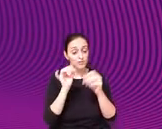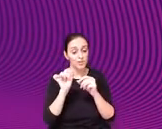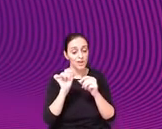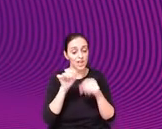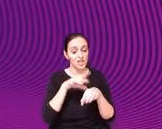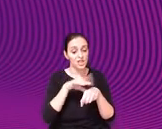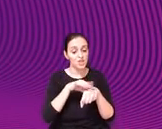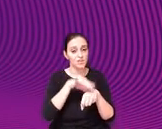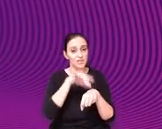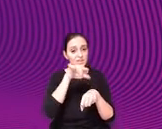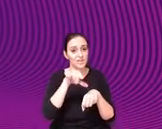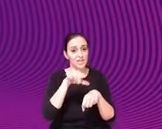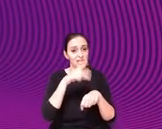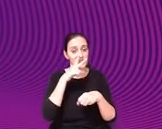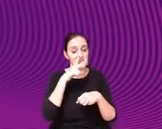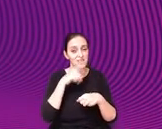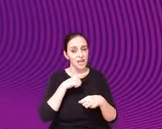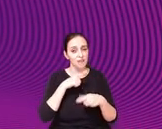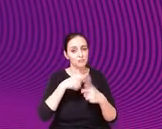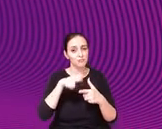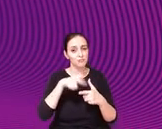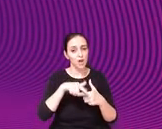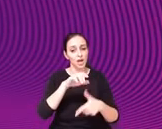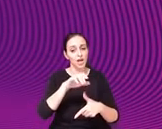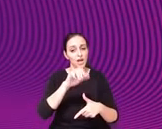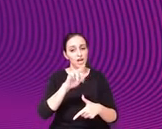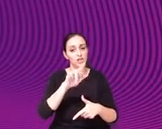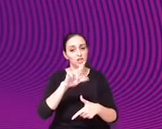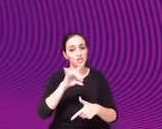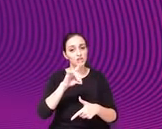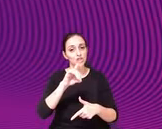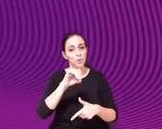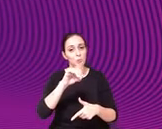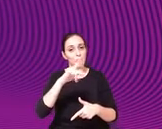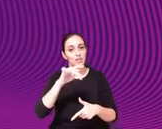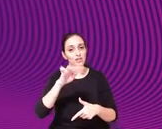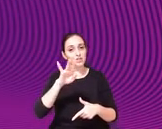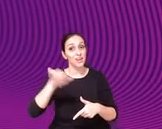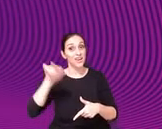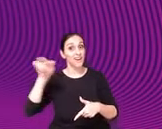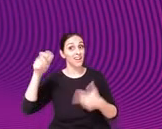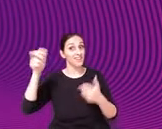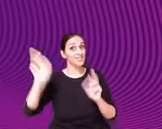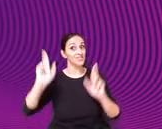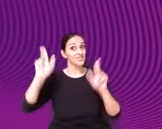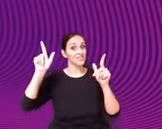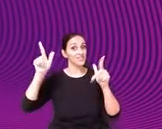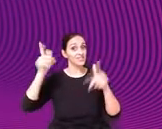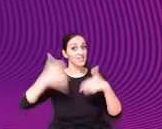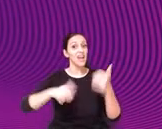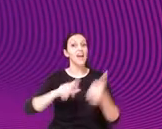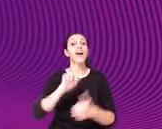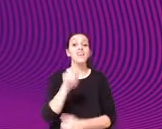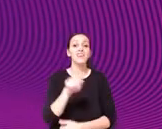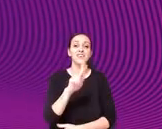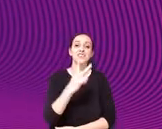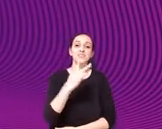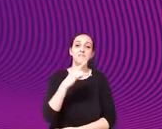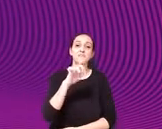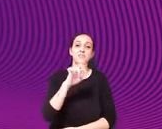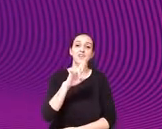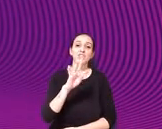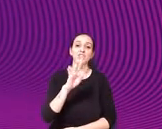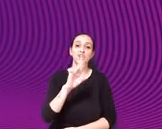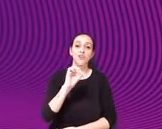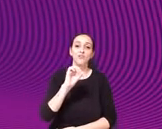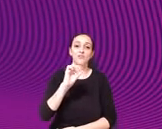uma cardiopatia e que, diferente do que ela pontuava, da hipertrófica. Esse é o eco